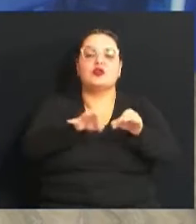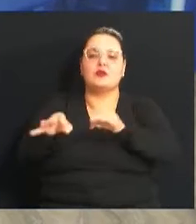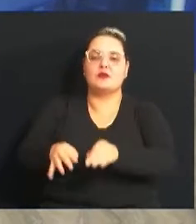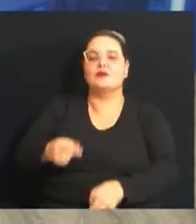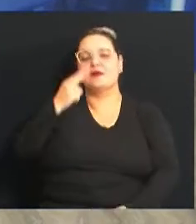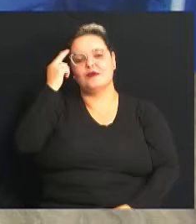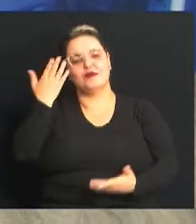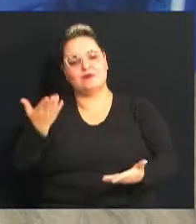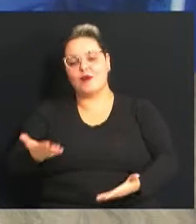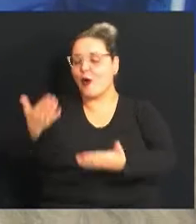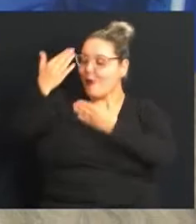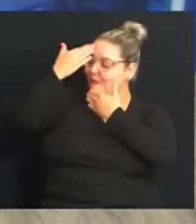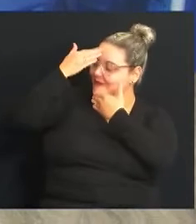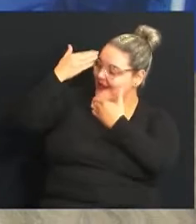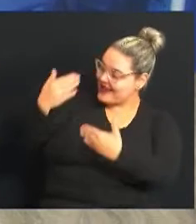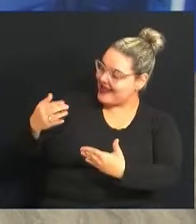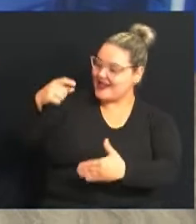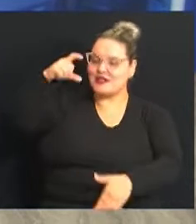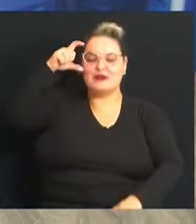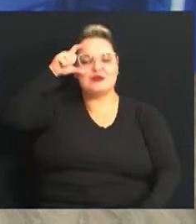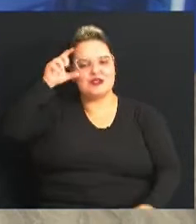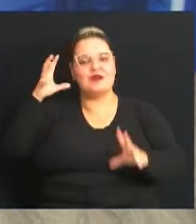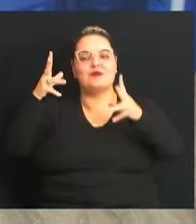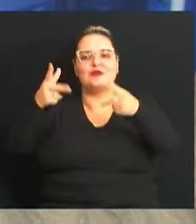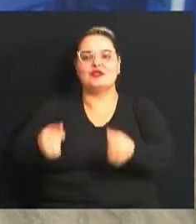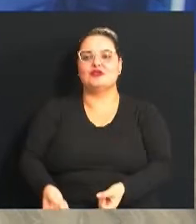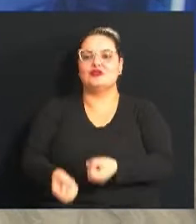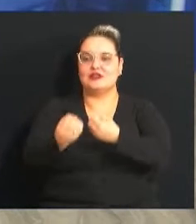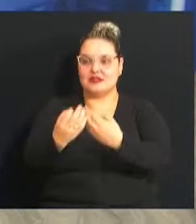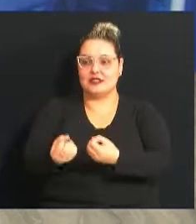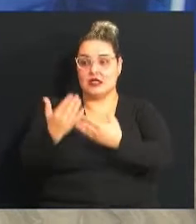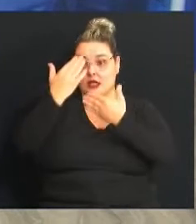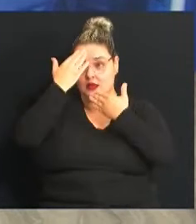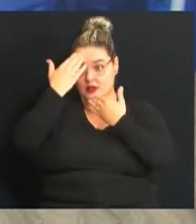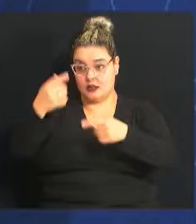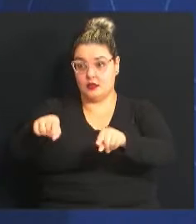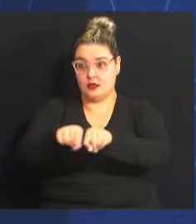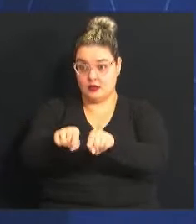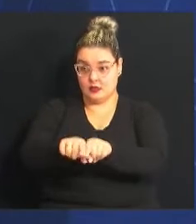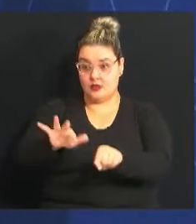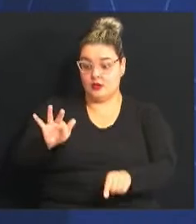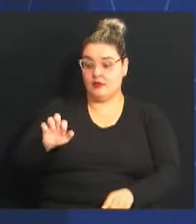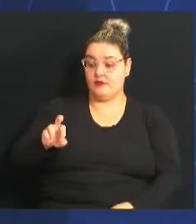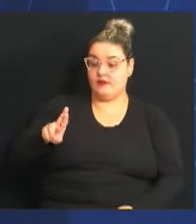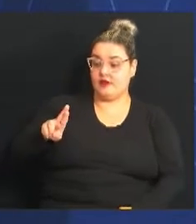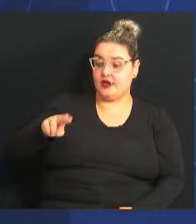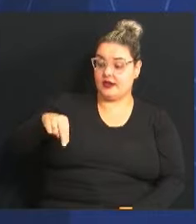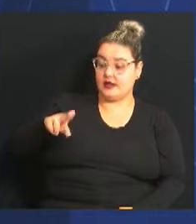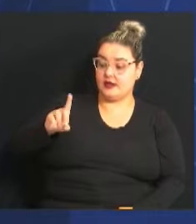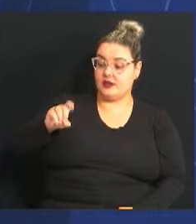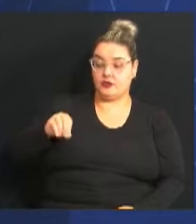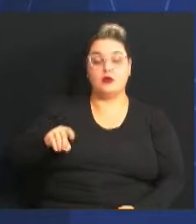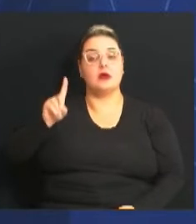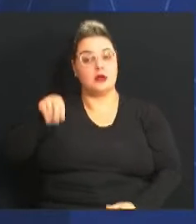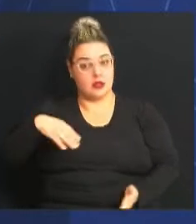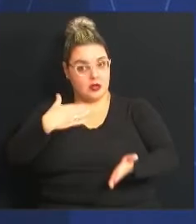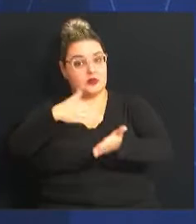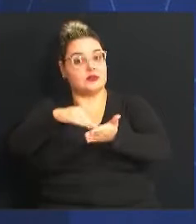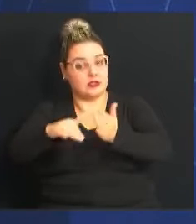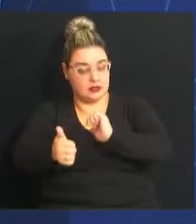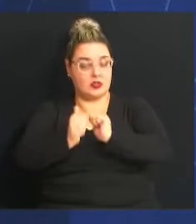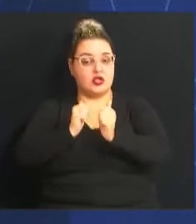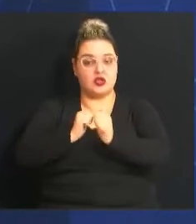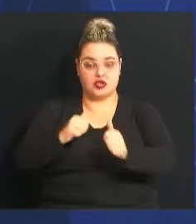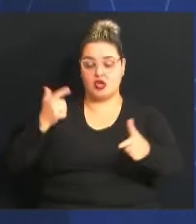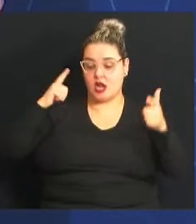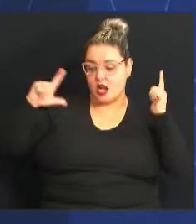Muitíssimo obrigado, Michel Amorim, por todas as informações. Agradeço também ao Fernando Vanin, que é o secretário municipal de Esportes e